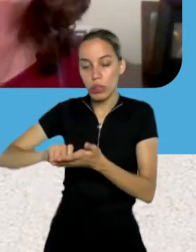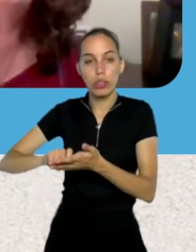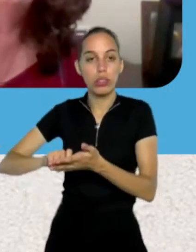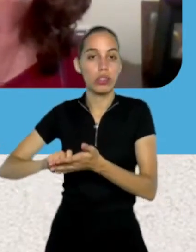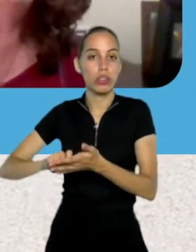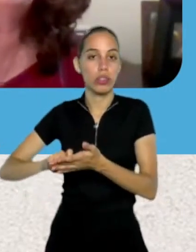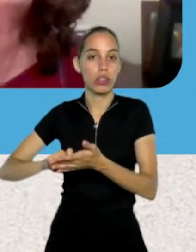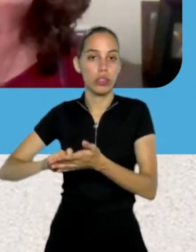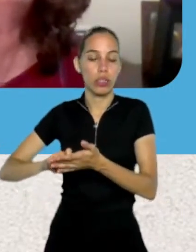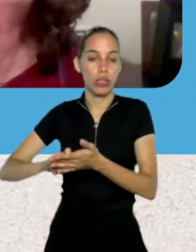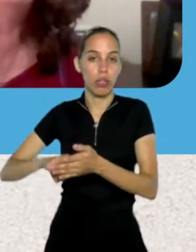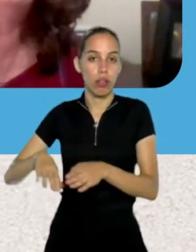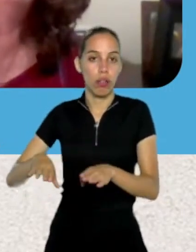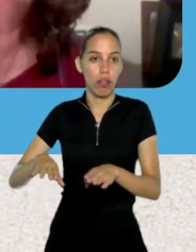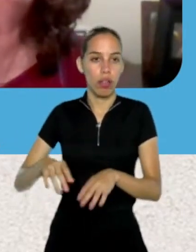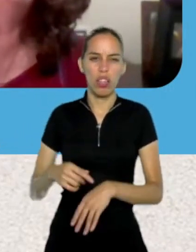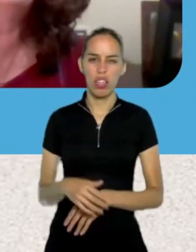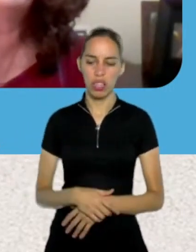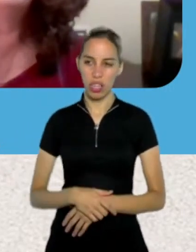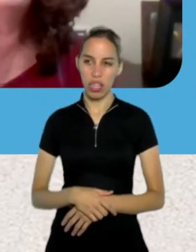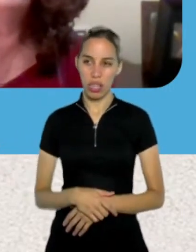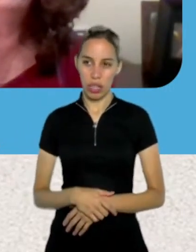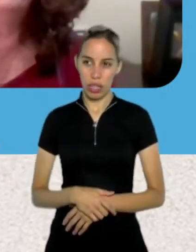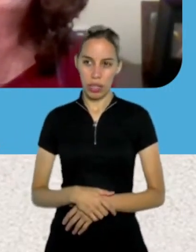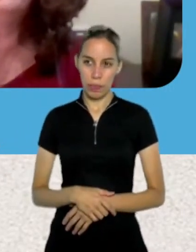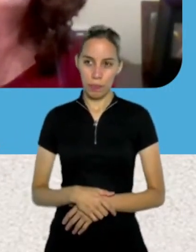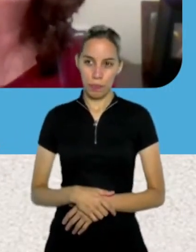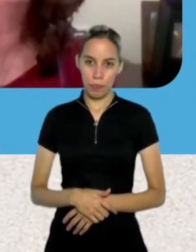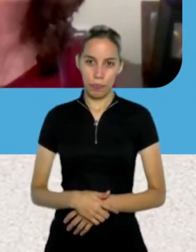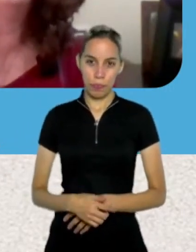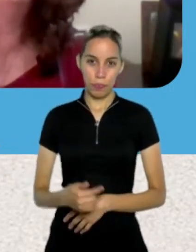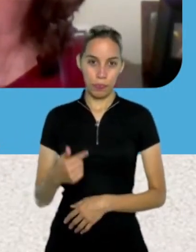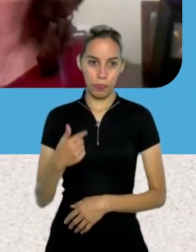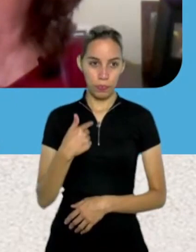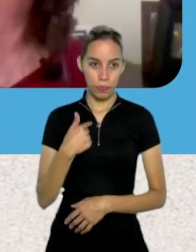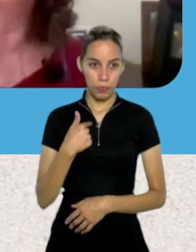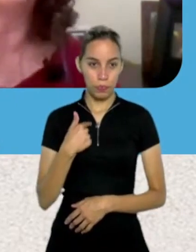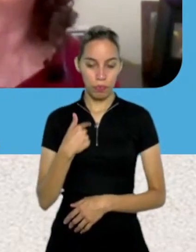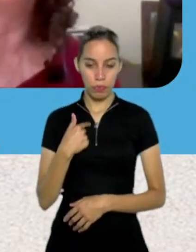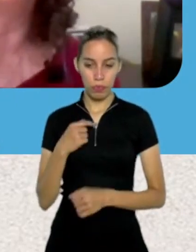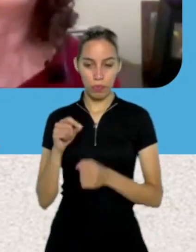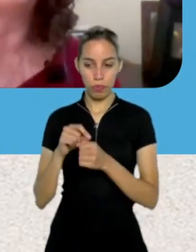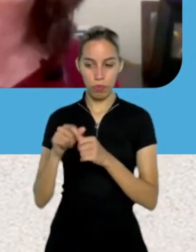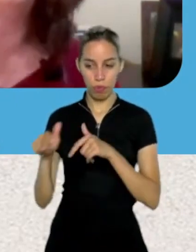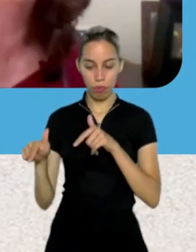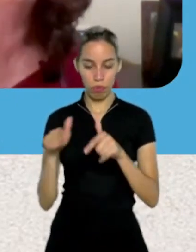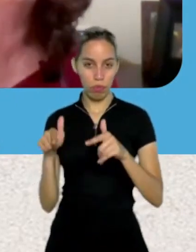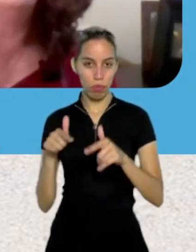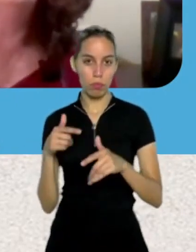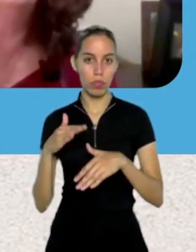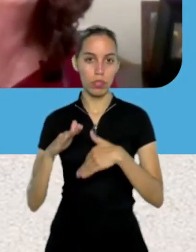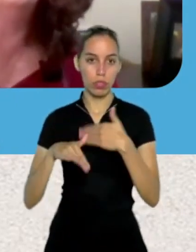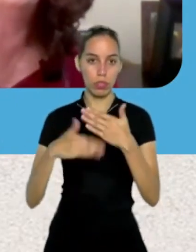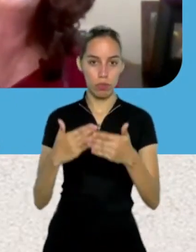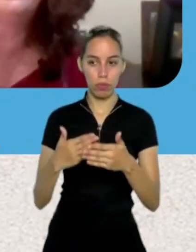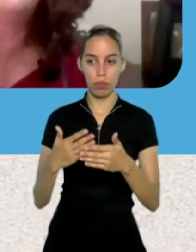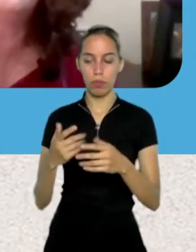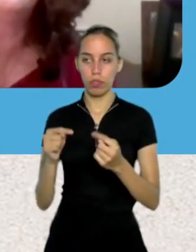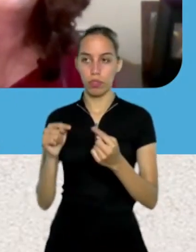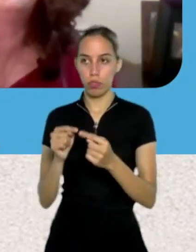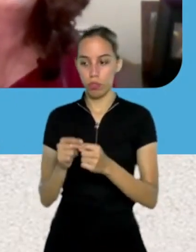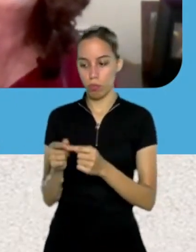Eu tava desenvolvendo um trabalho para trazer o ambiente natural, né, tentar juntar a biologia, que